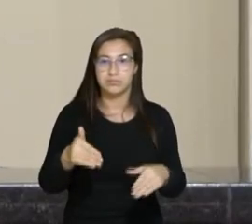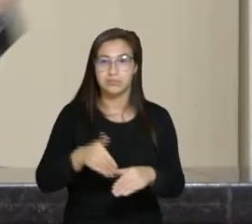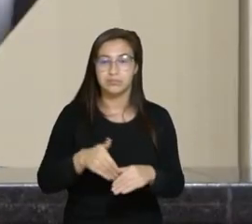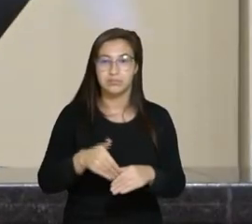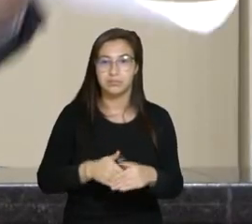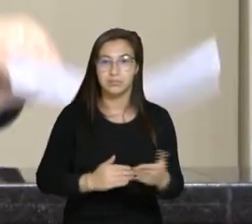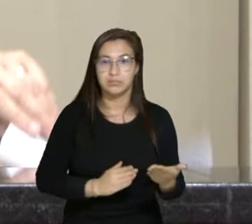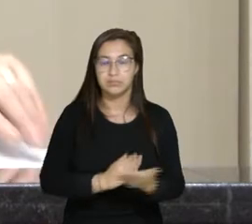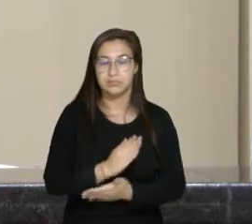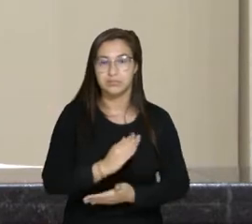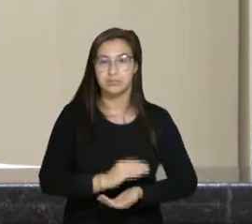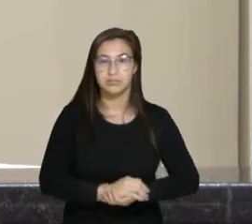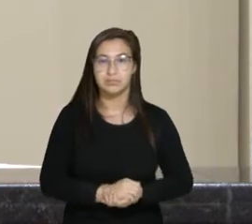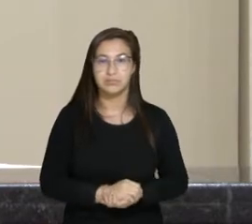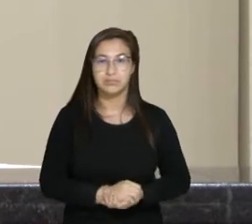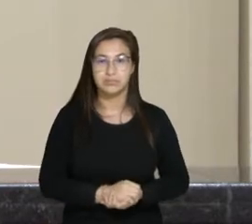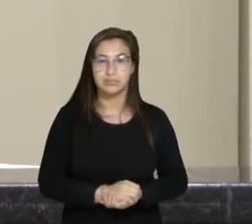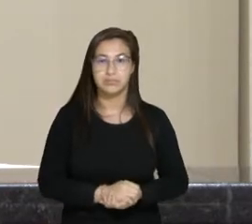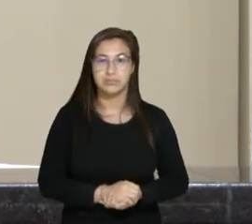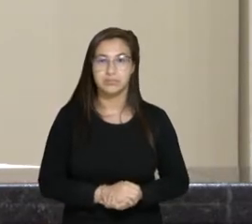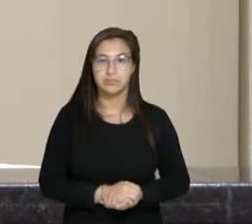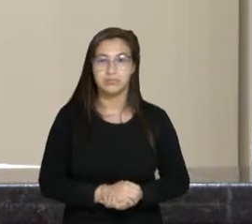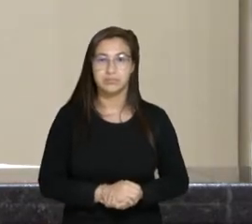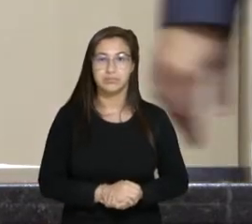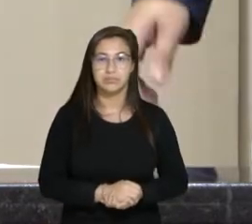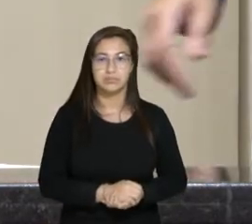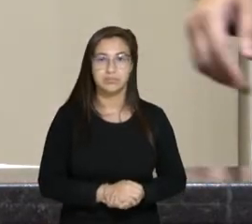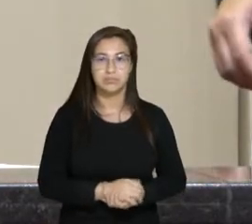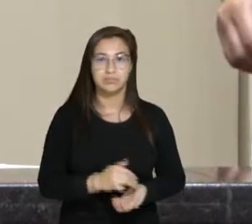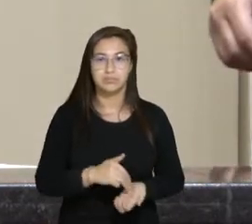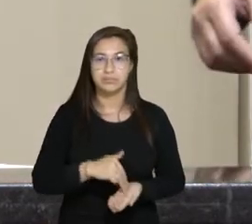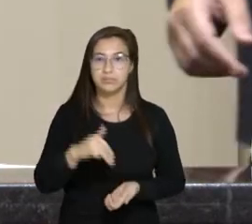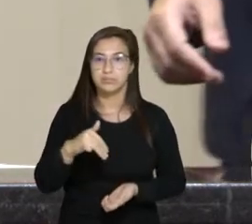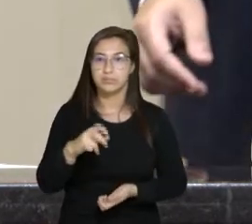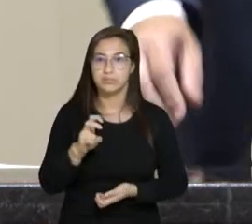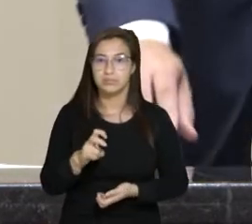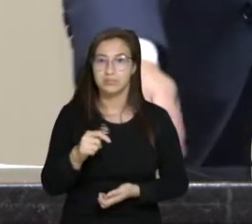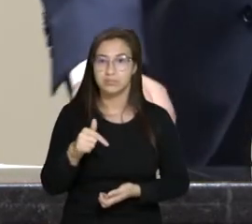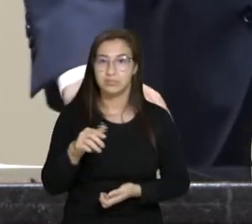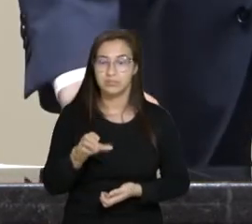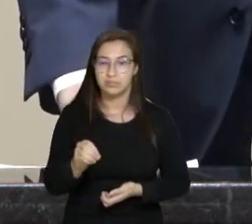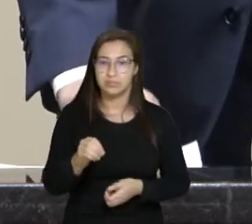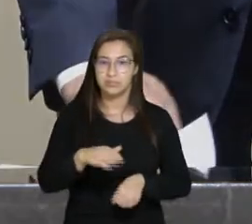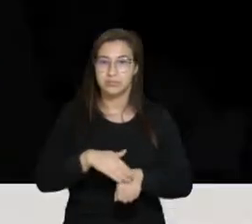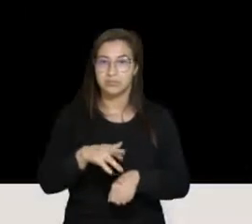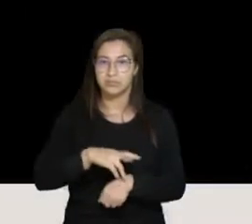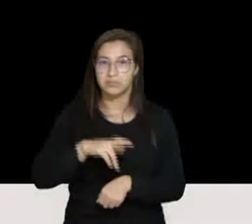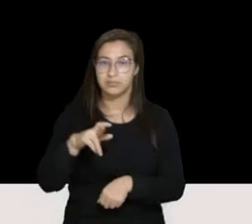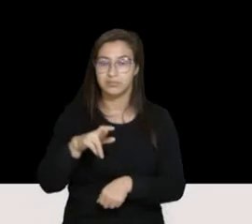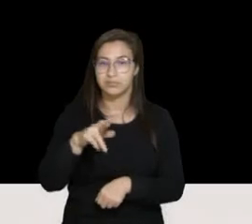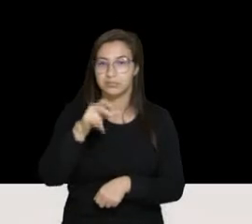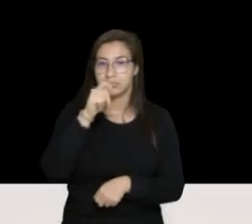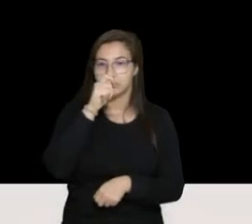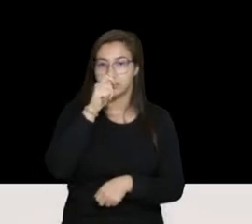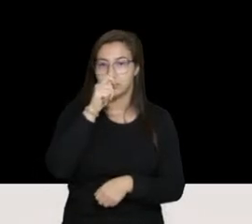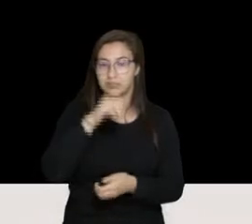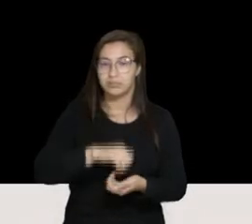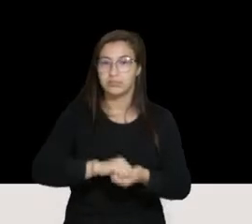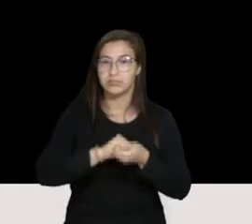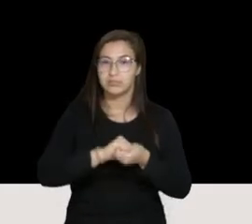votação aprovado a a Moção 570 autor Deputado João Amin